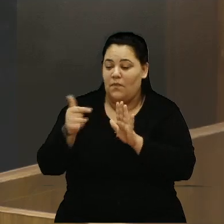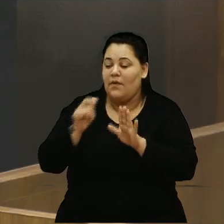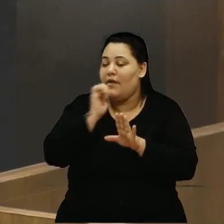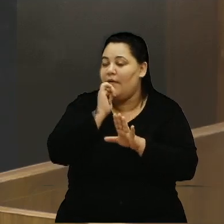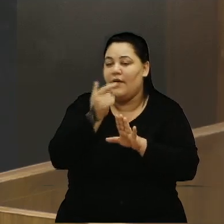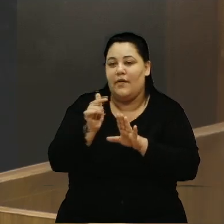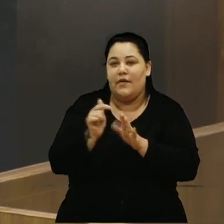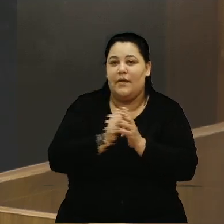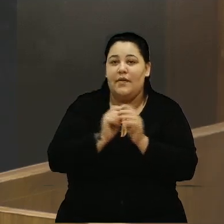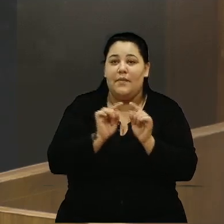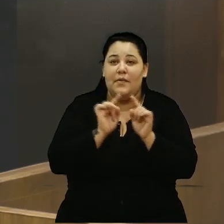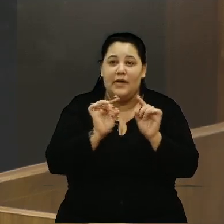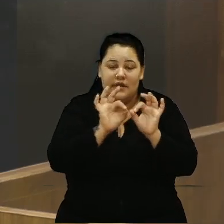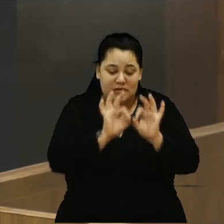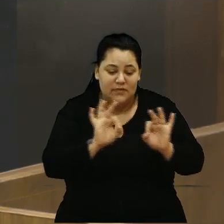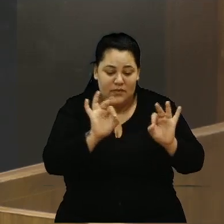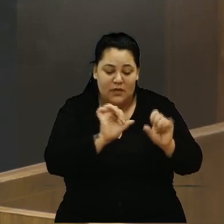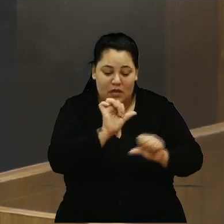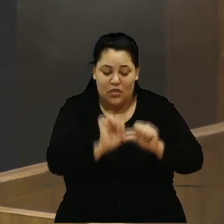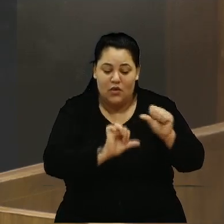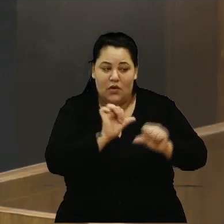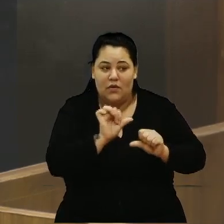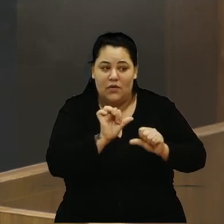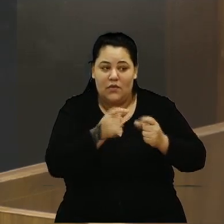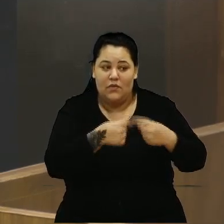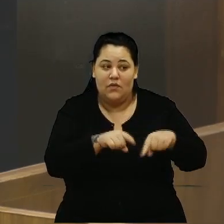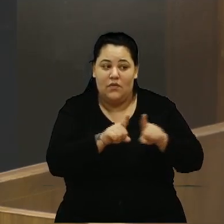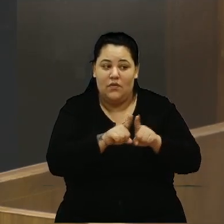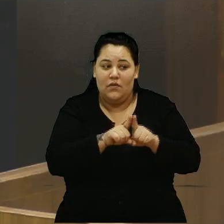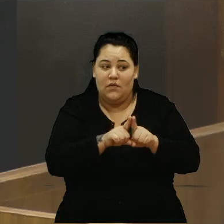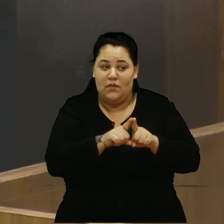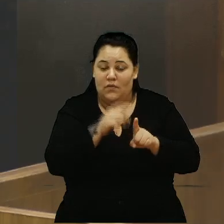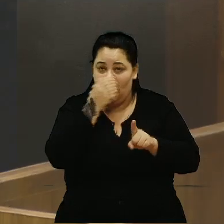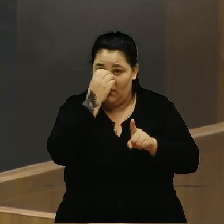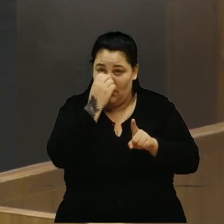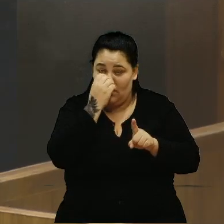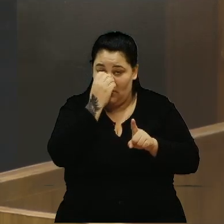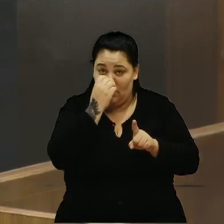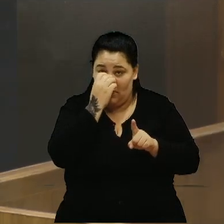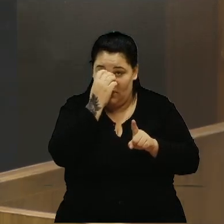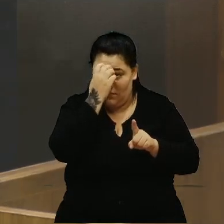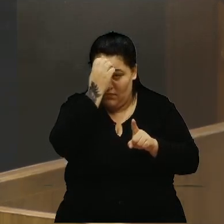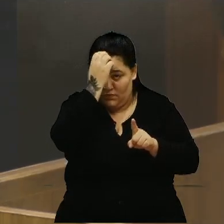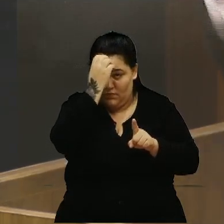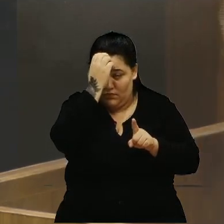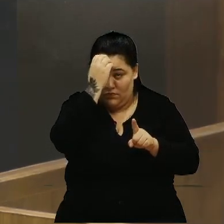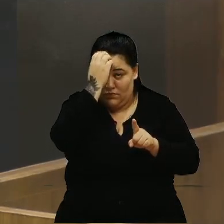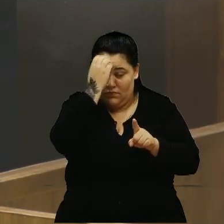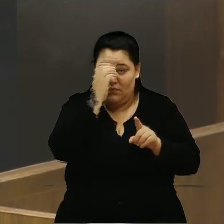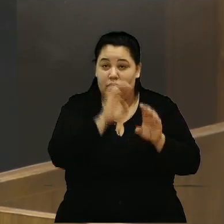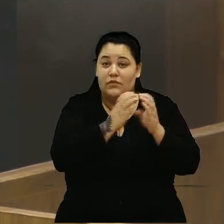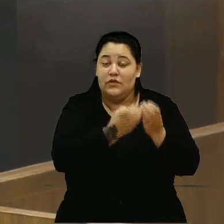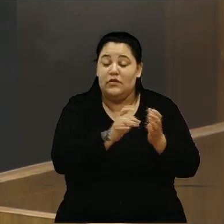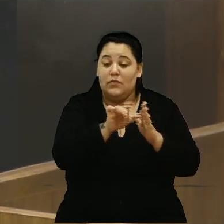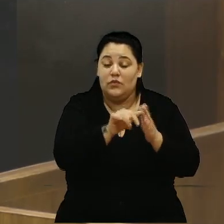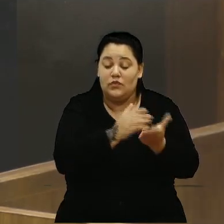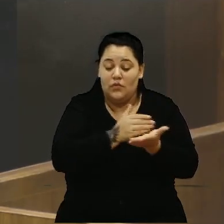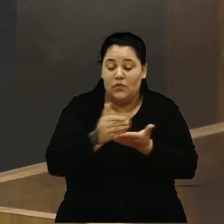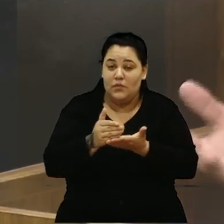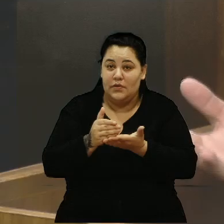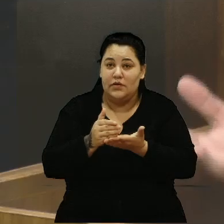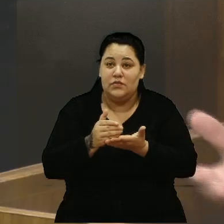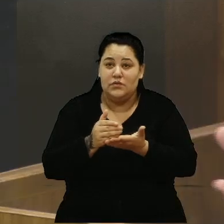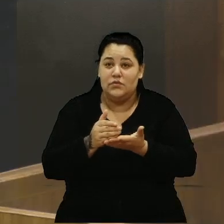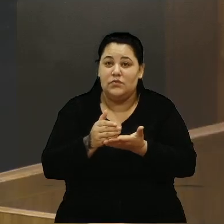seja simplesmente parecer uma troca mesmo, que realmente possa ser feito um estudo de viabilidade. Eu fui lá, logo no início dessa legislatura,